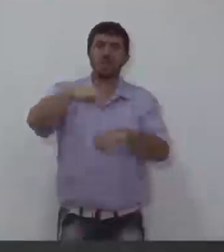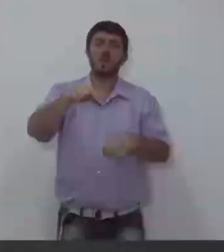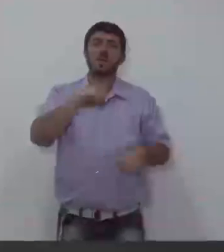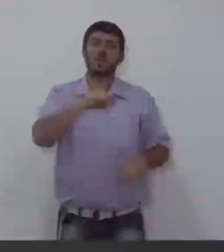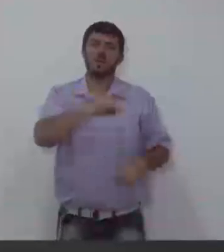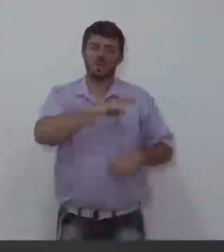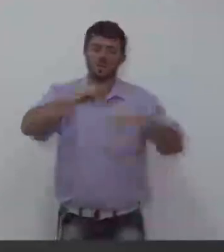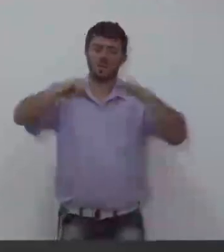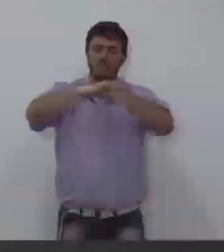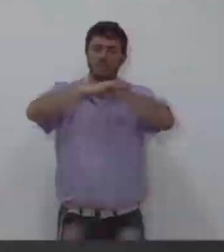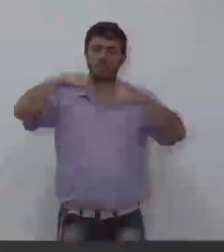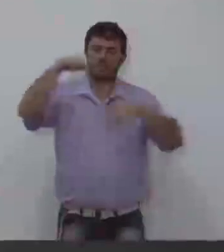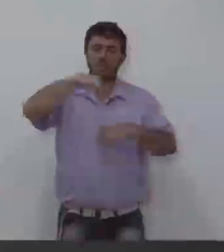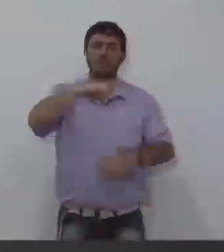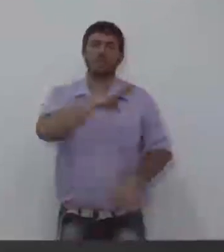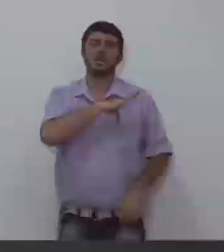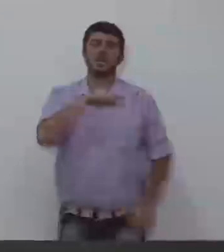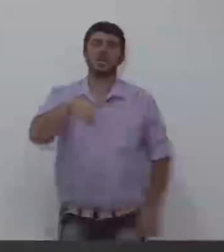Centro Vinhedo.